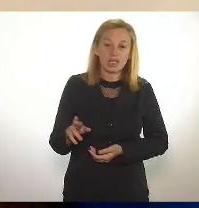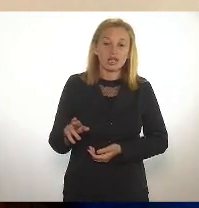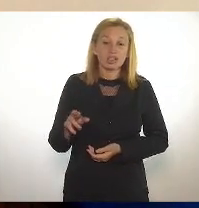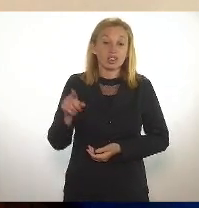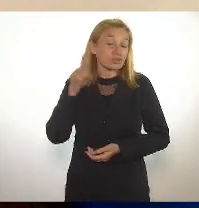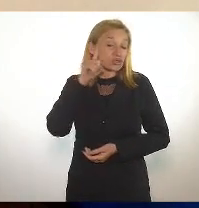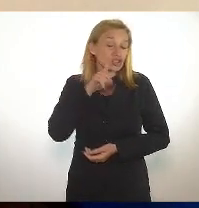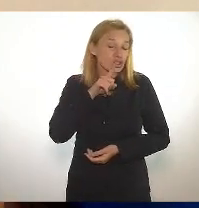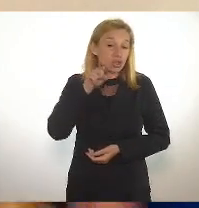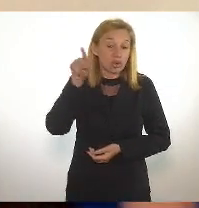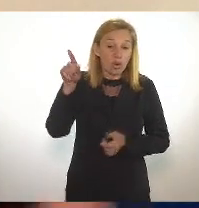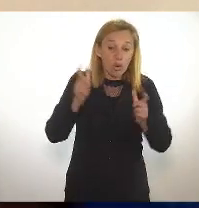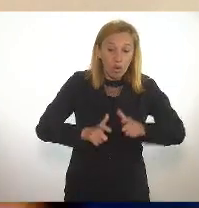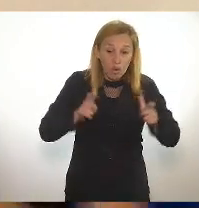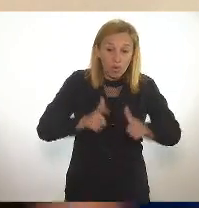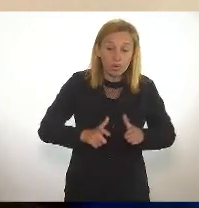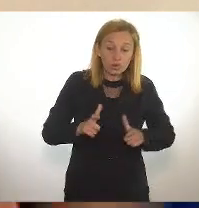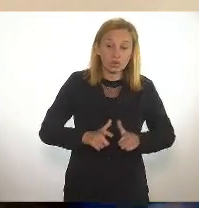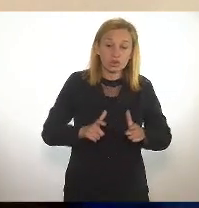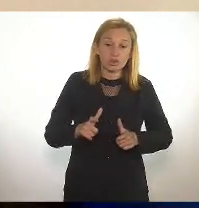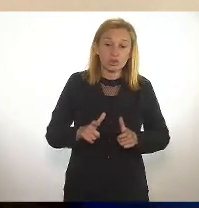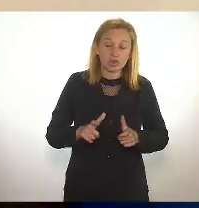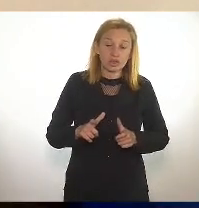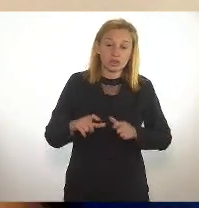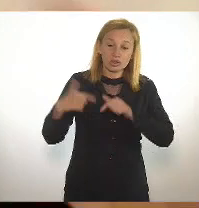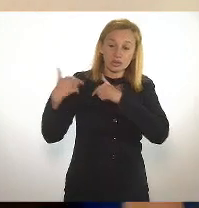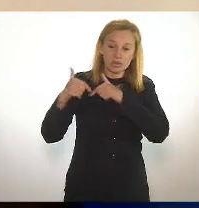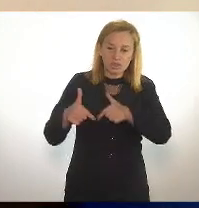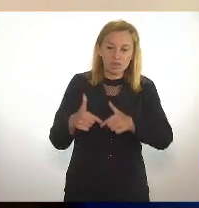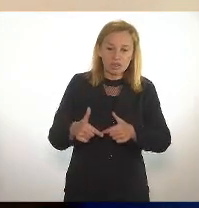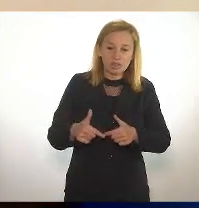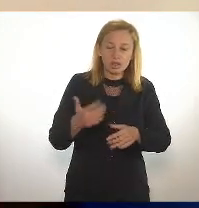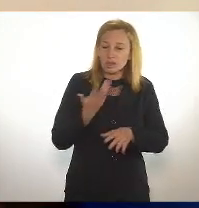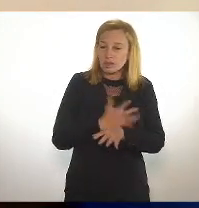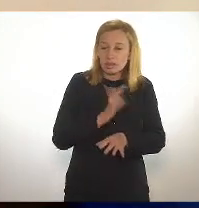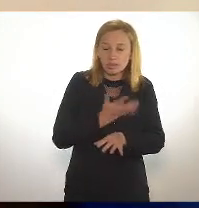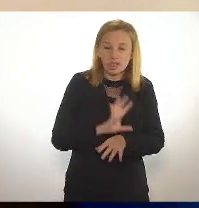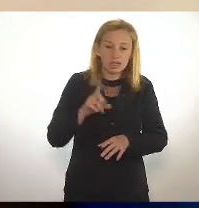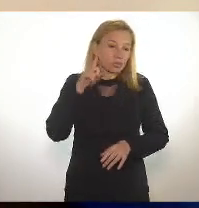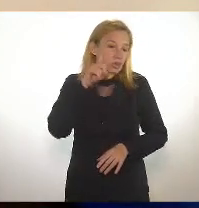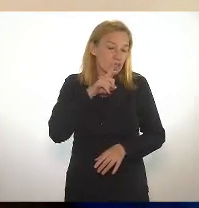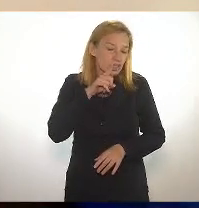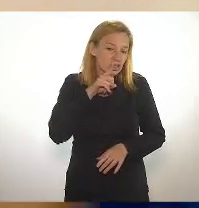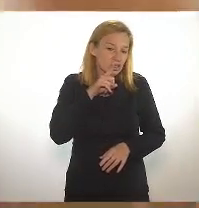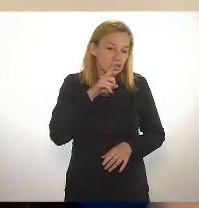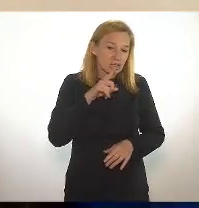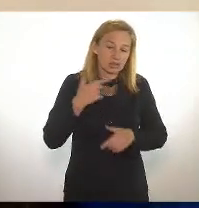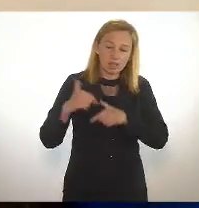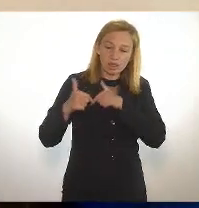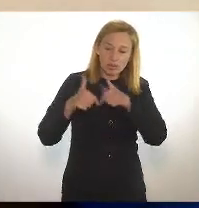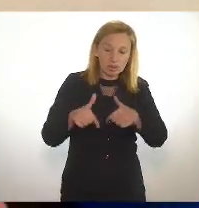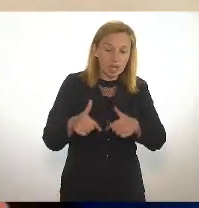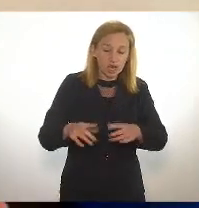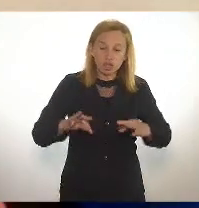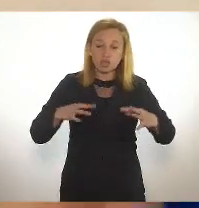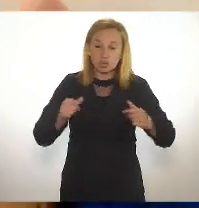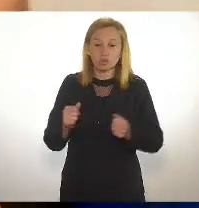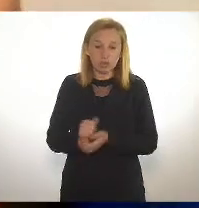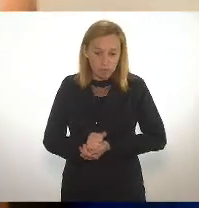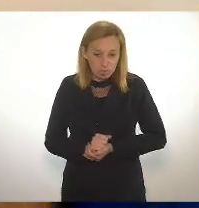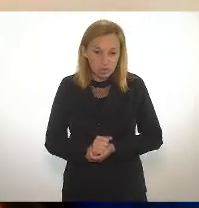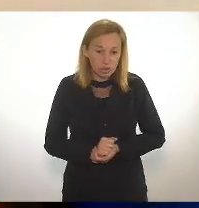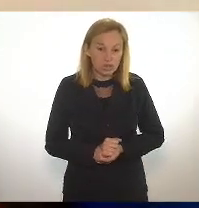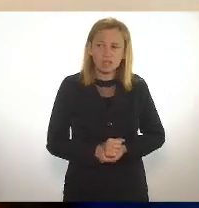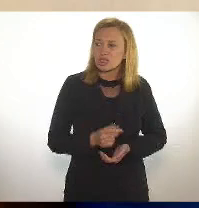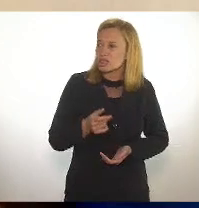e onde o conservadorismo, onde práticas americanas tradicionais, armamentistas e tudo isso. Nós tivemos